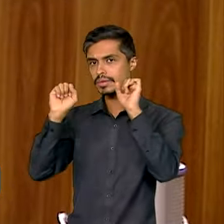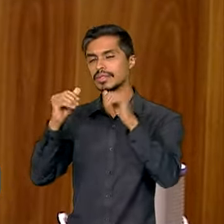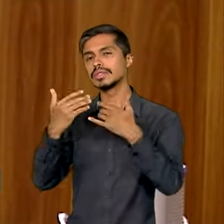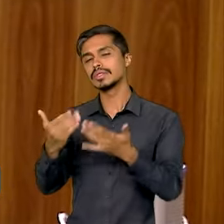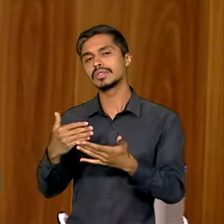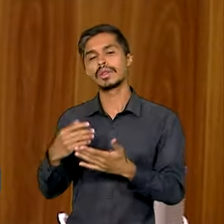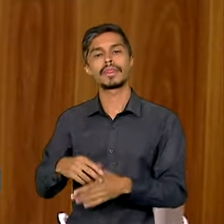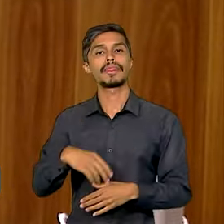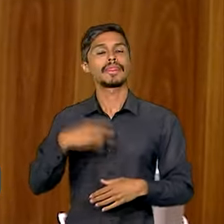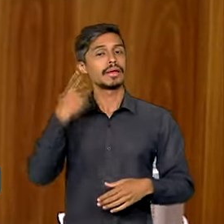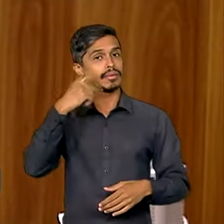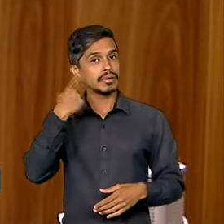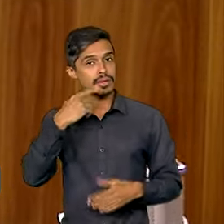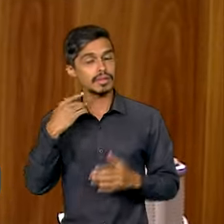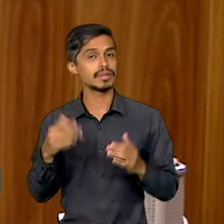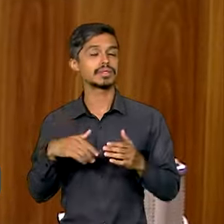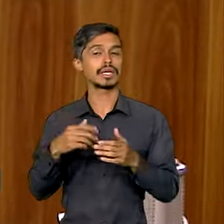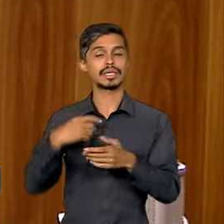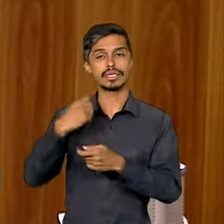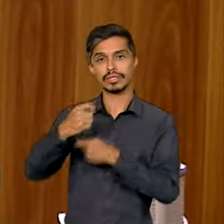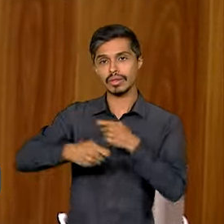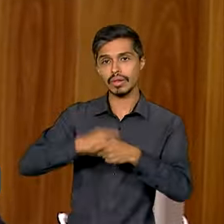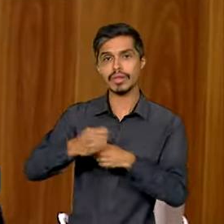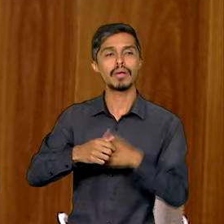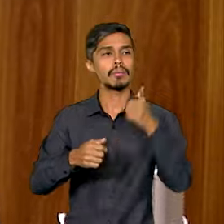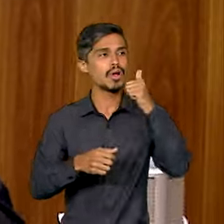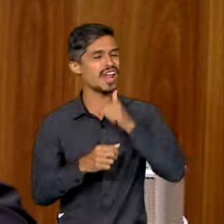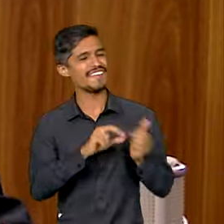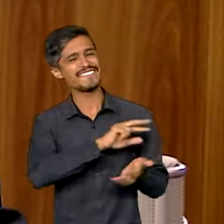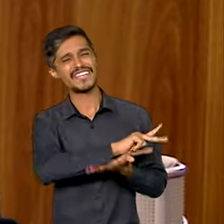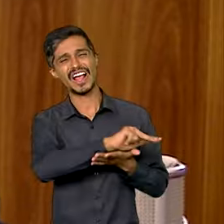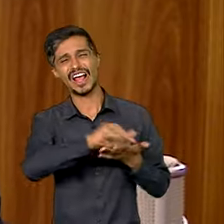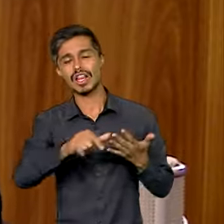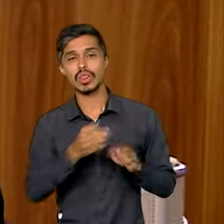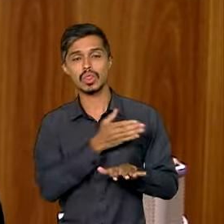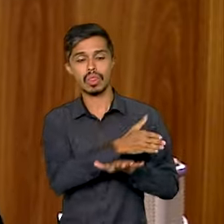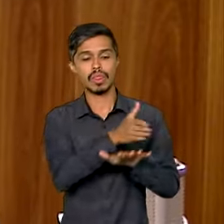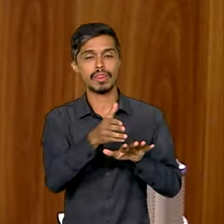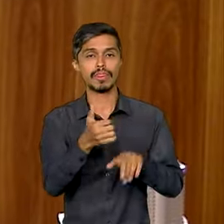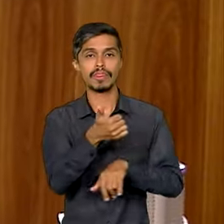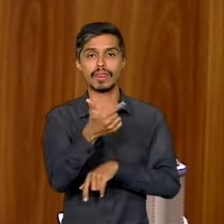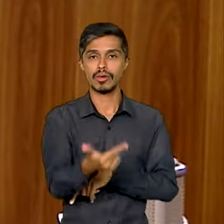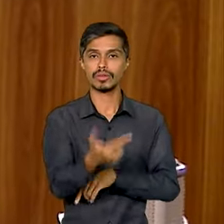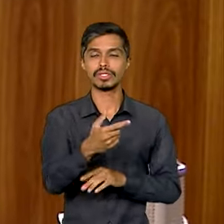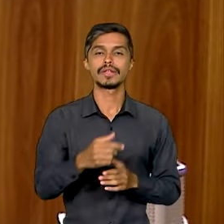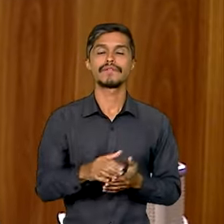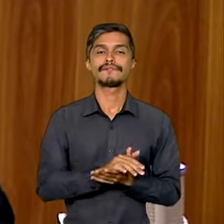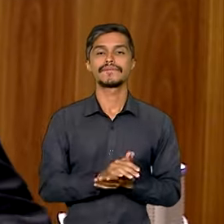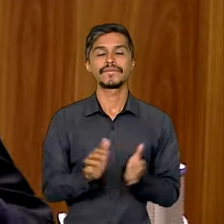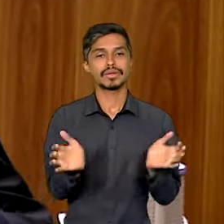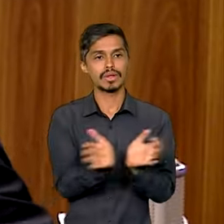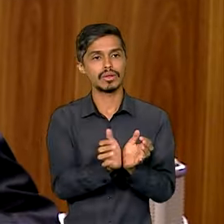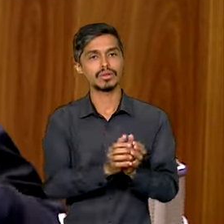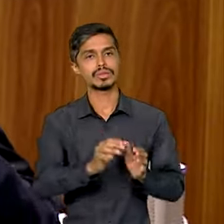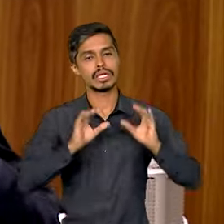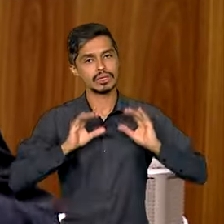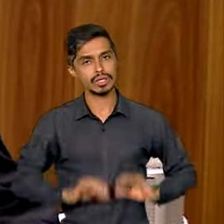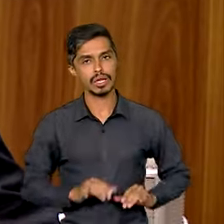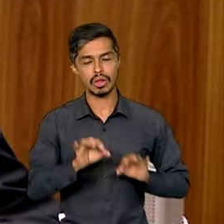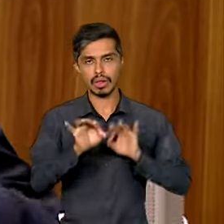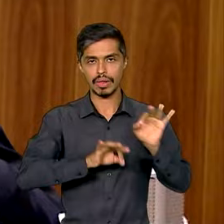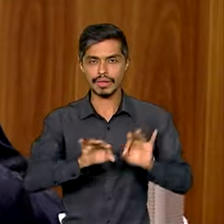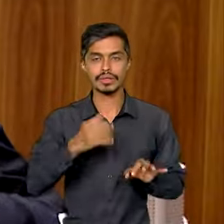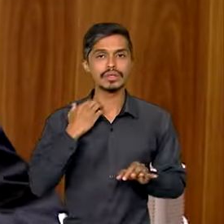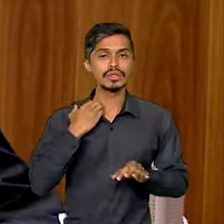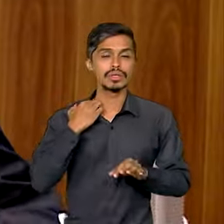pediram, parlamentos das 20 economias, mulheres. Então, são 12 trilhas da sociedade civil organizada e, obviamente, que vai